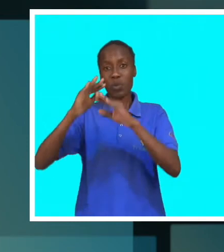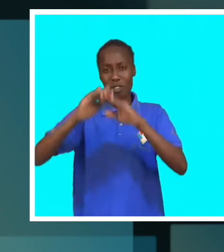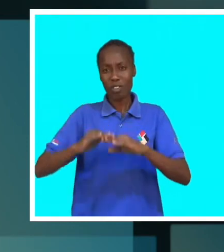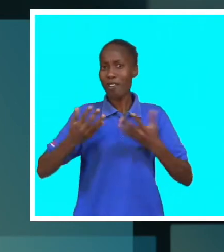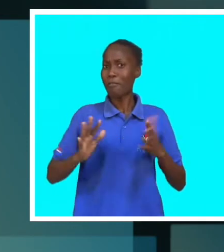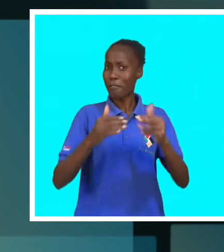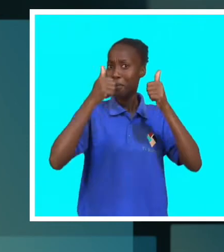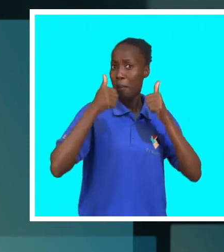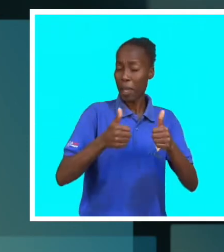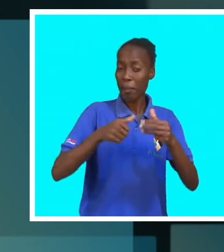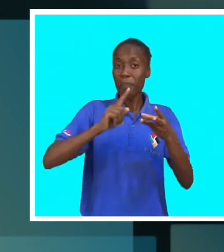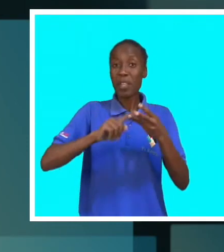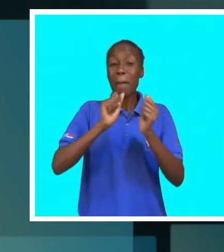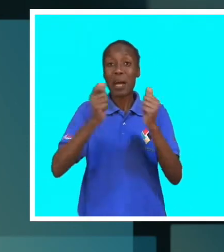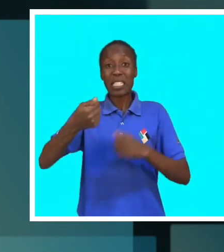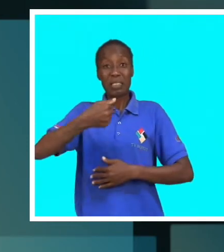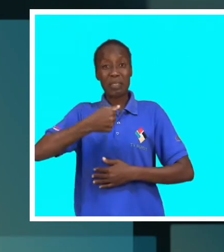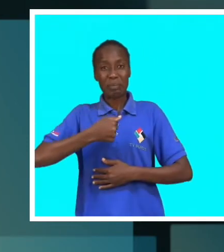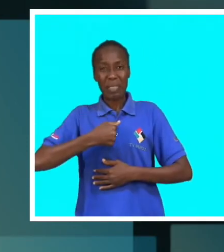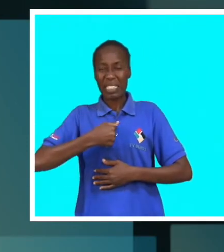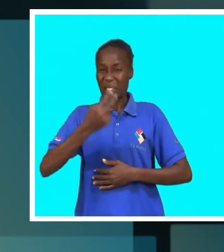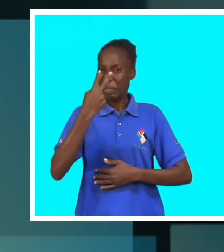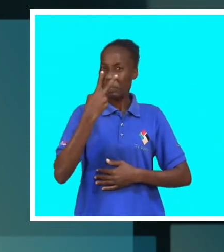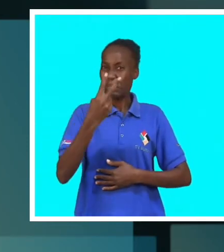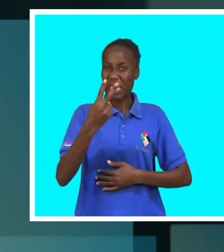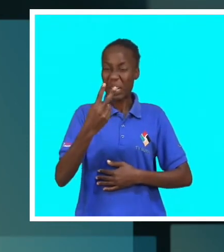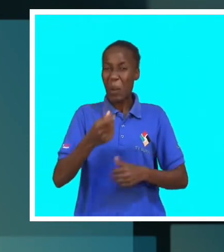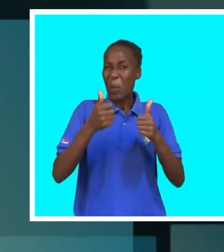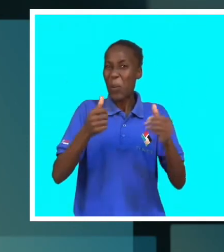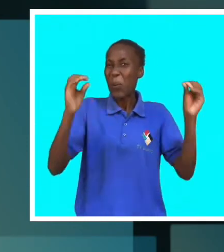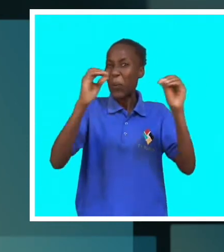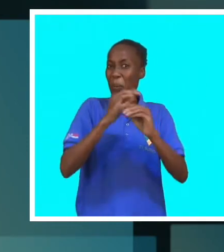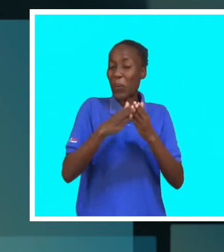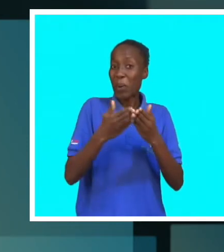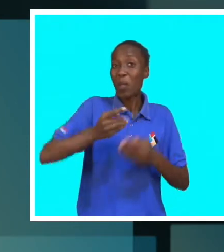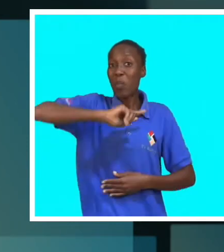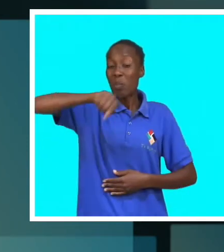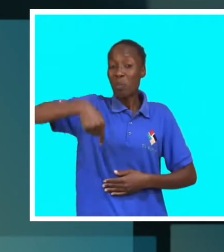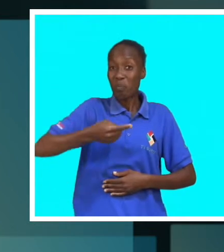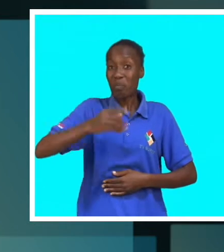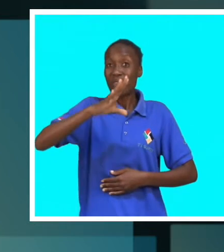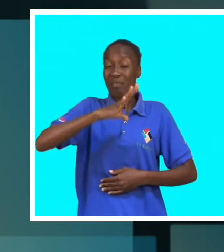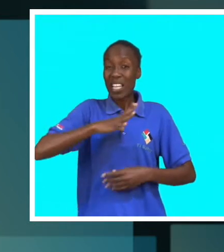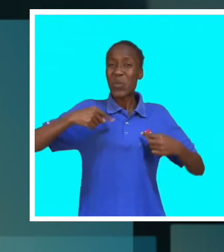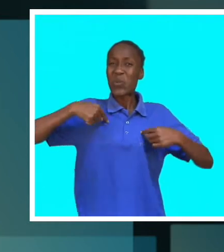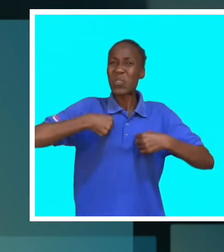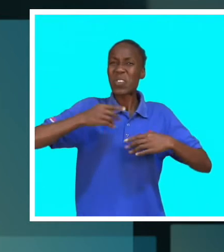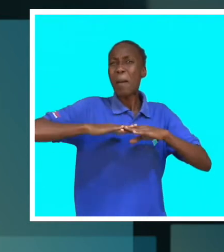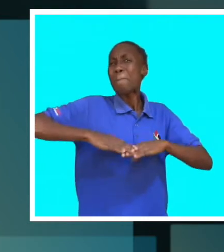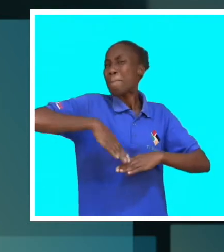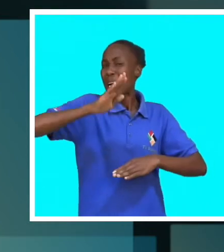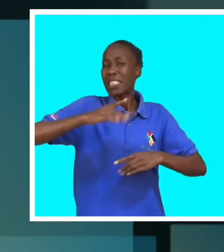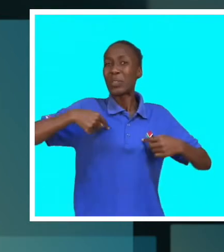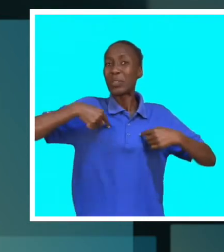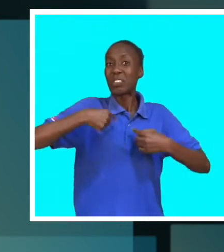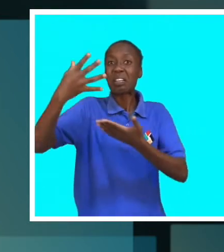Aqui em Iambane sofre-se. Algumas pessoas têm condições mínimas, mas a maioria não.